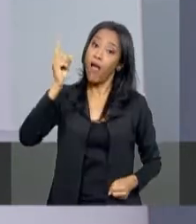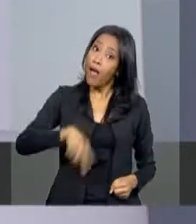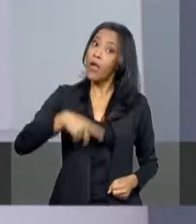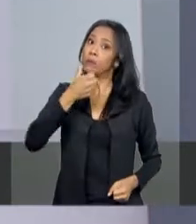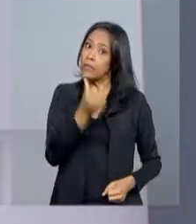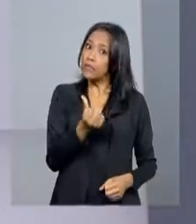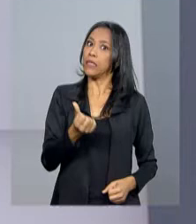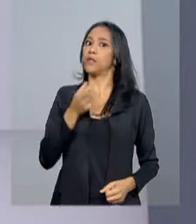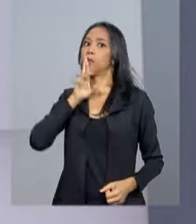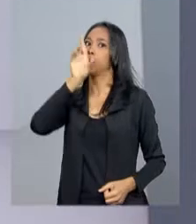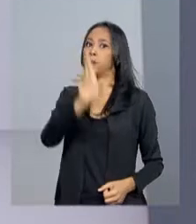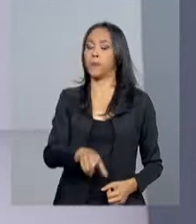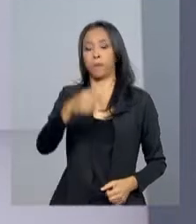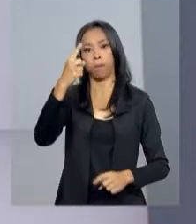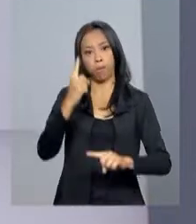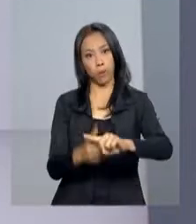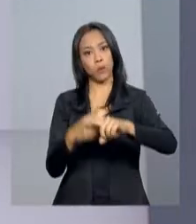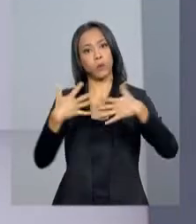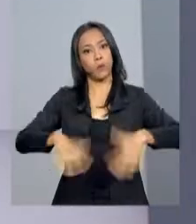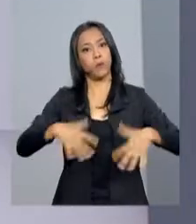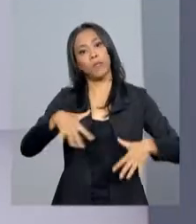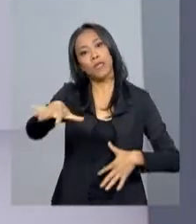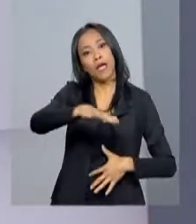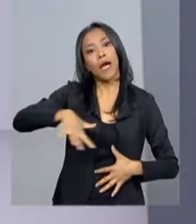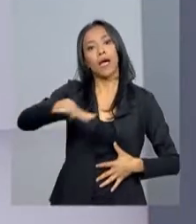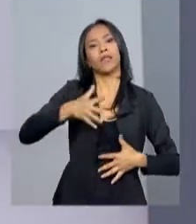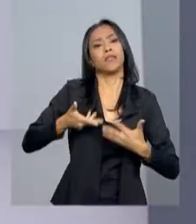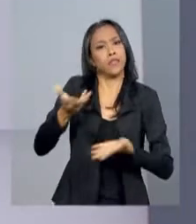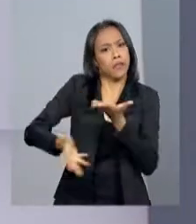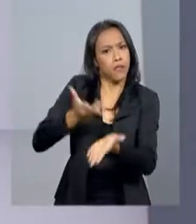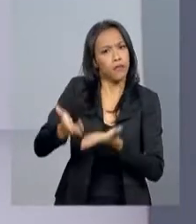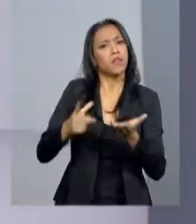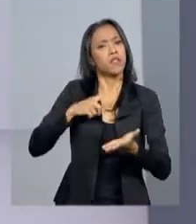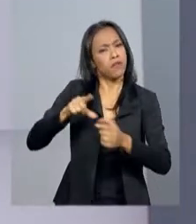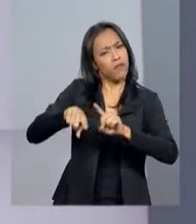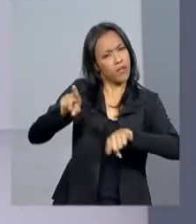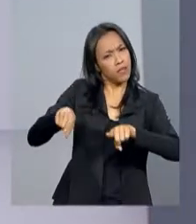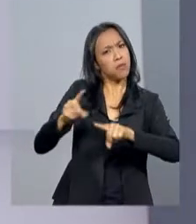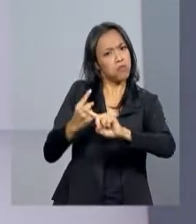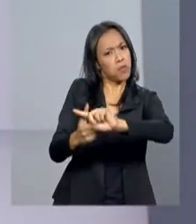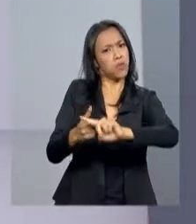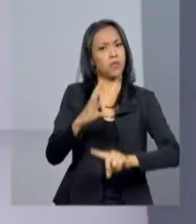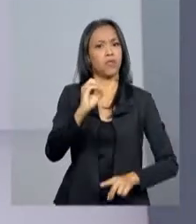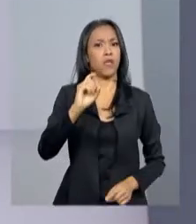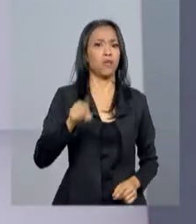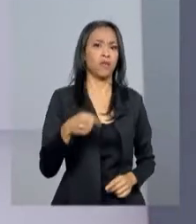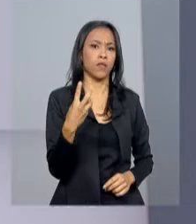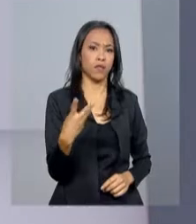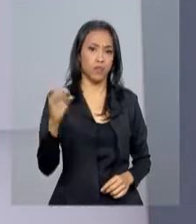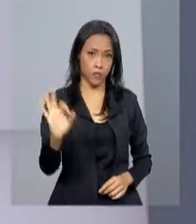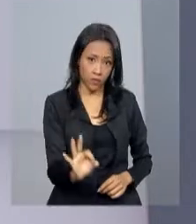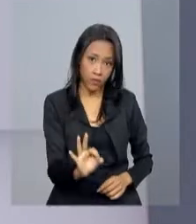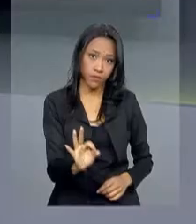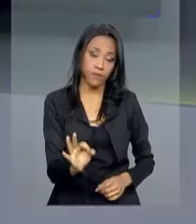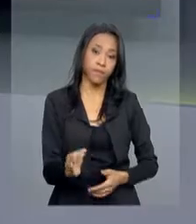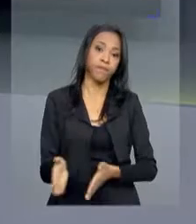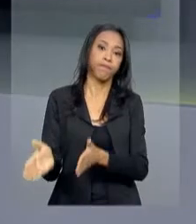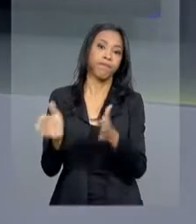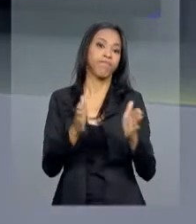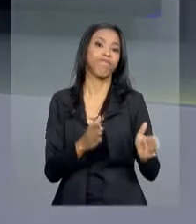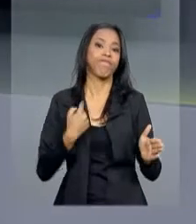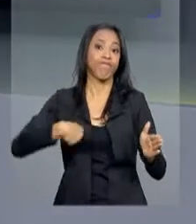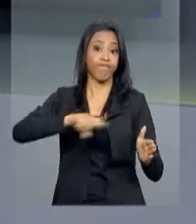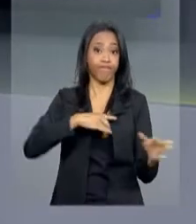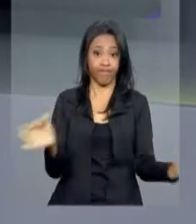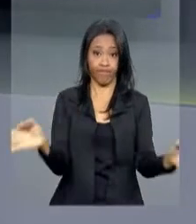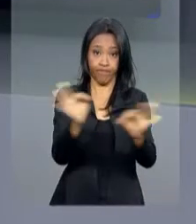positivo destaque para o setor de serviços que registrou variação positiva de 0,3 por cento nós